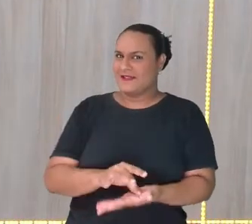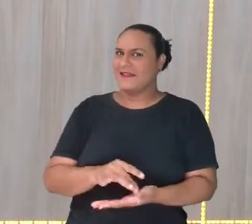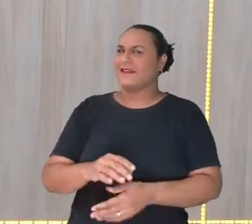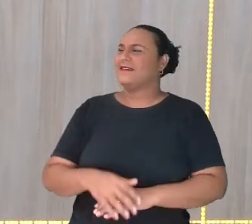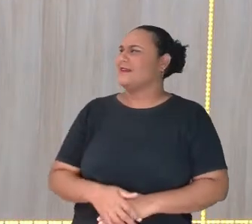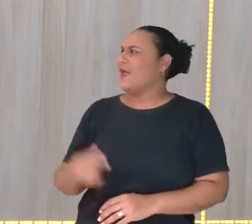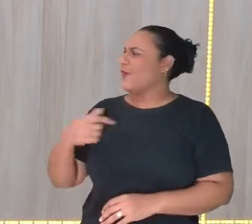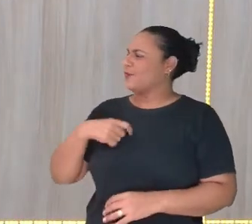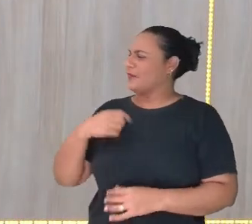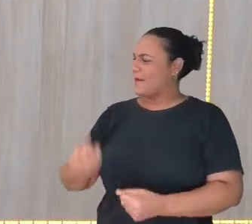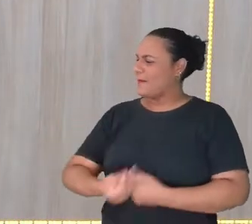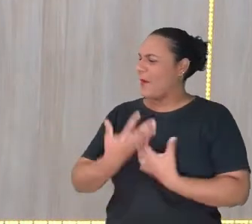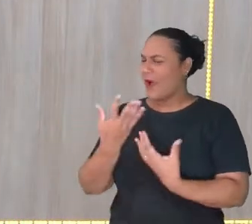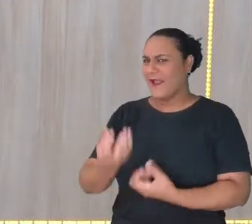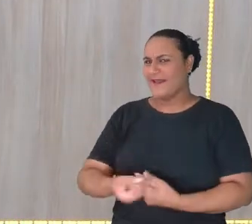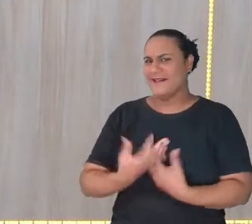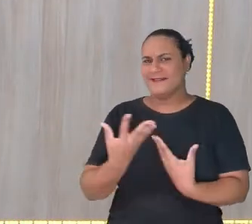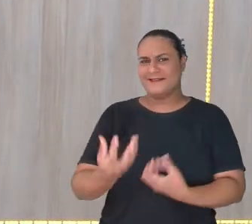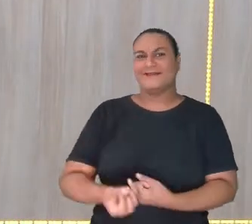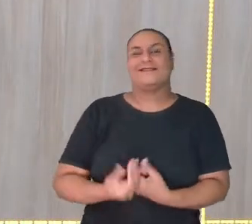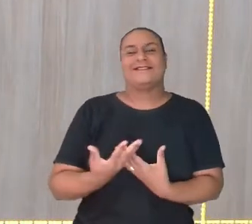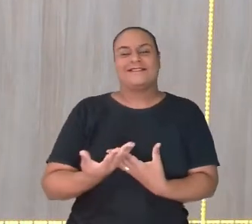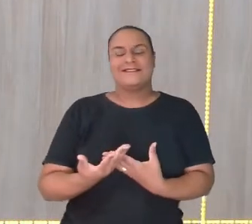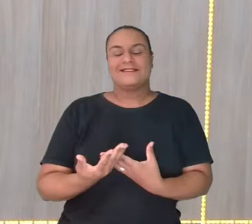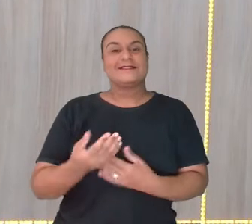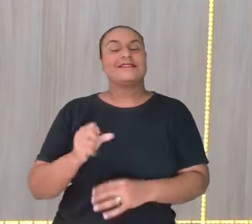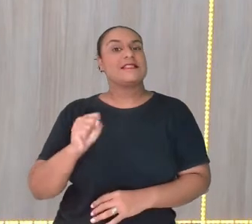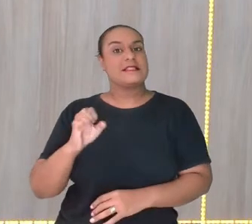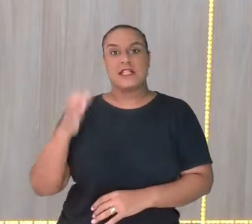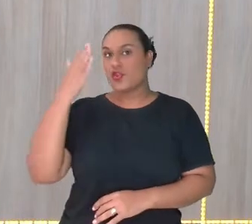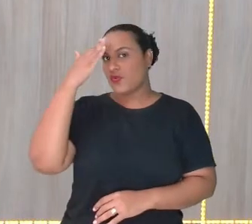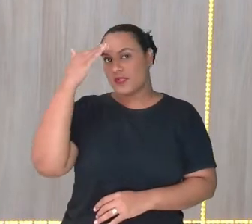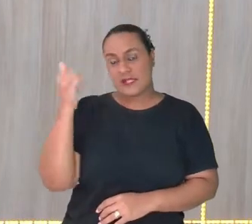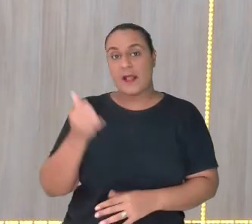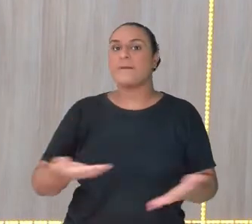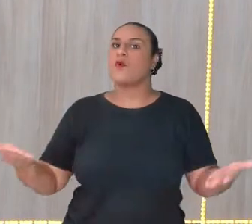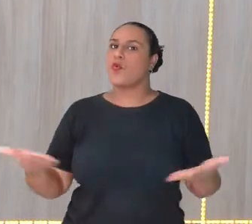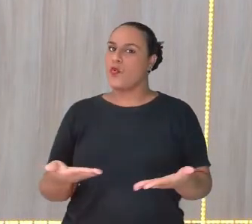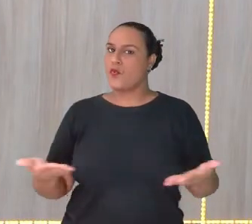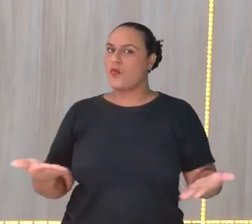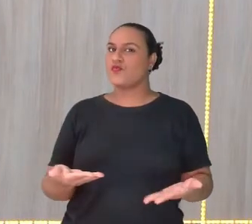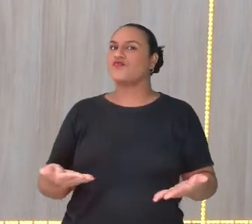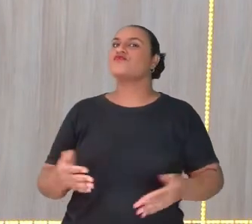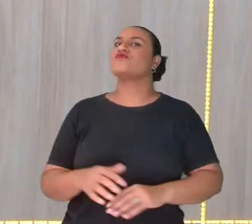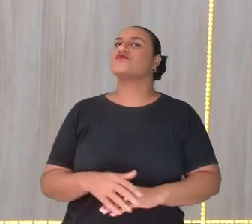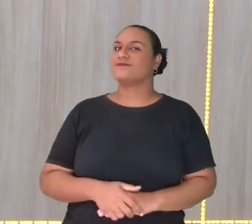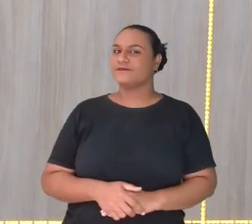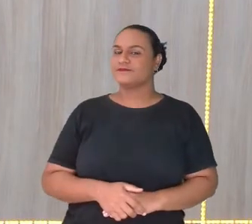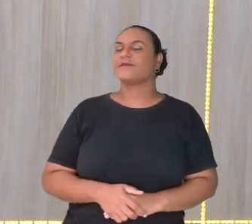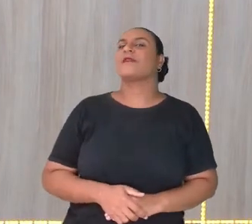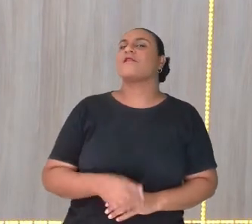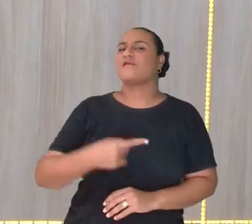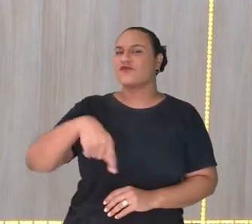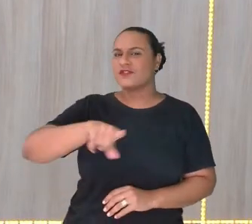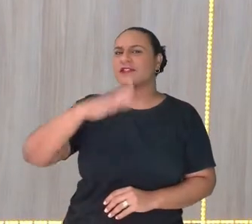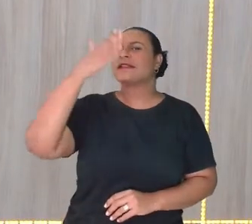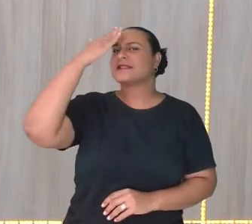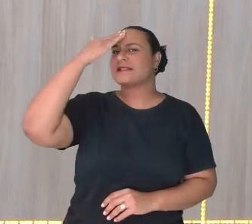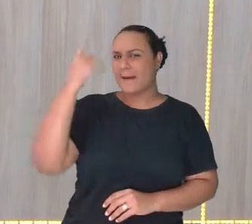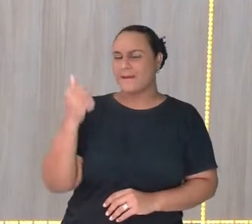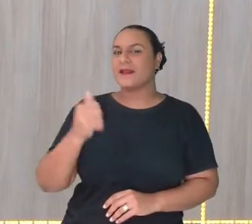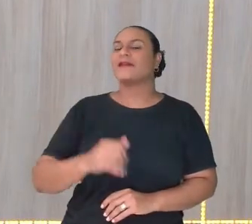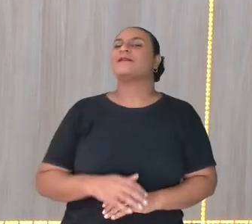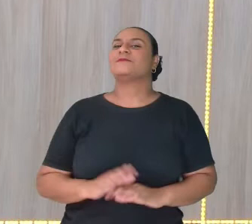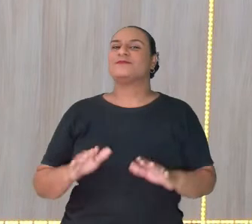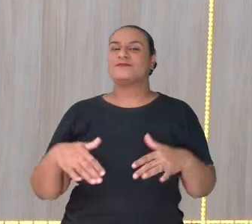meio poético hoje, né, professora? Então, se não sabem, hoje o saberão, né? Então, nesse